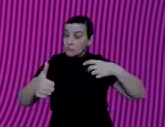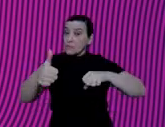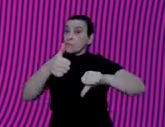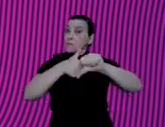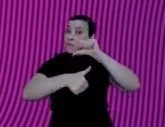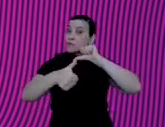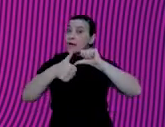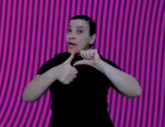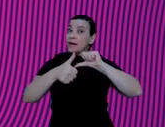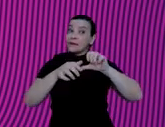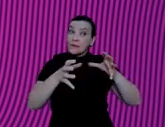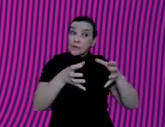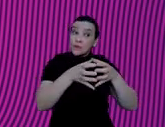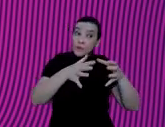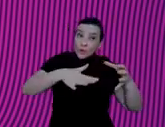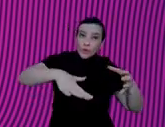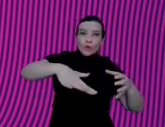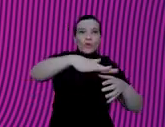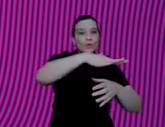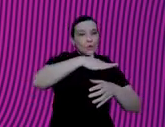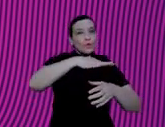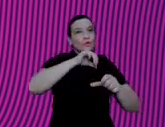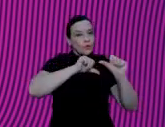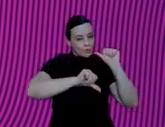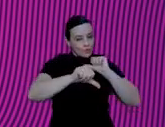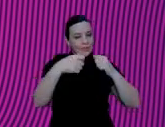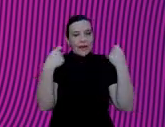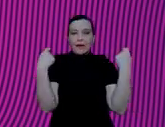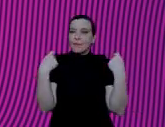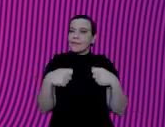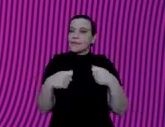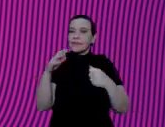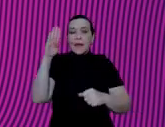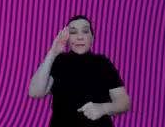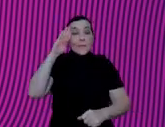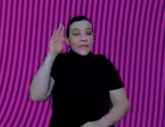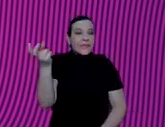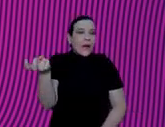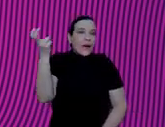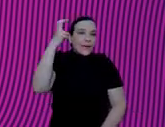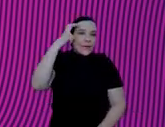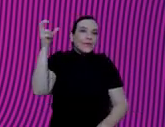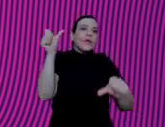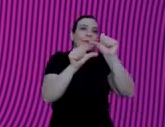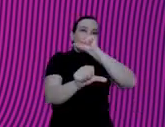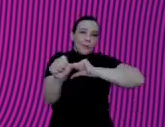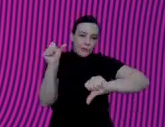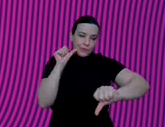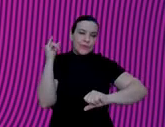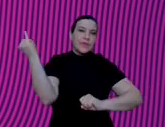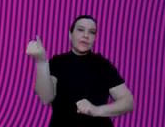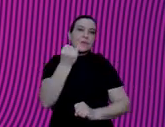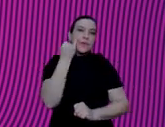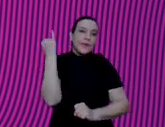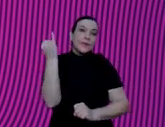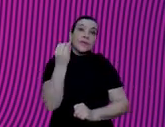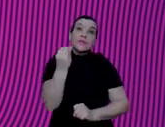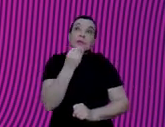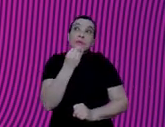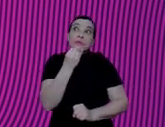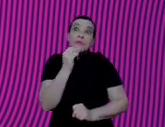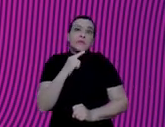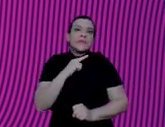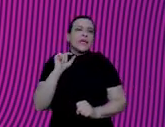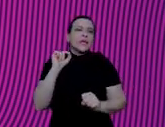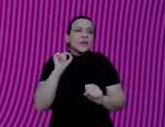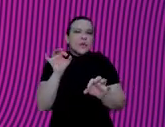A chave do nosso protocolo é a mudança de cultura, né, João? Então, não adianta de nada a gente ter todo um refinamento na forma